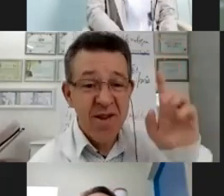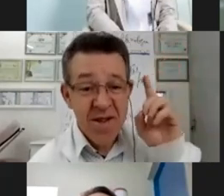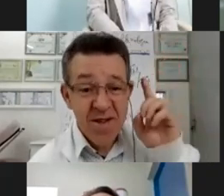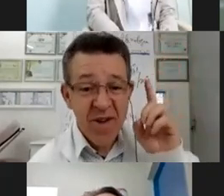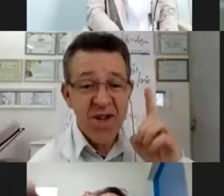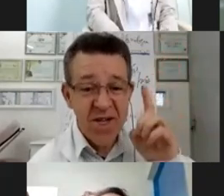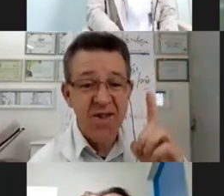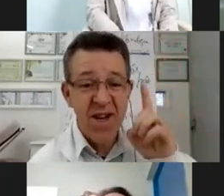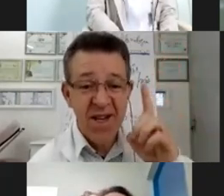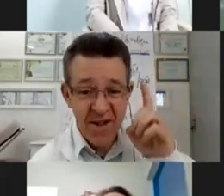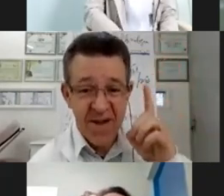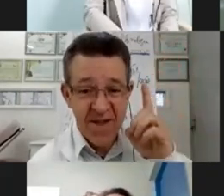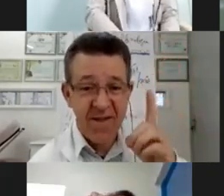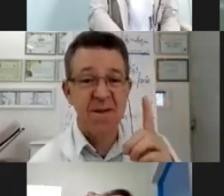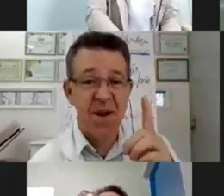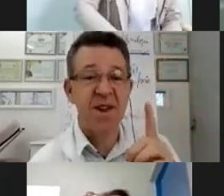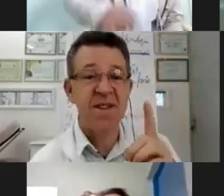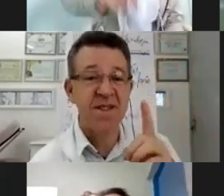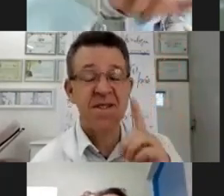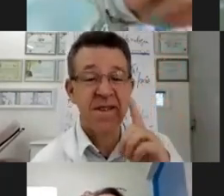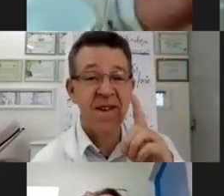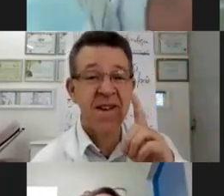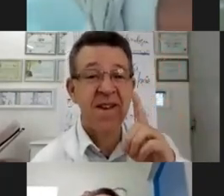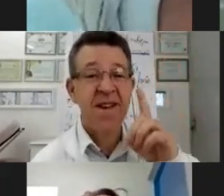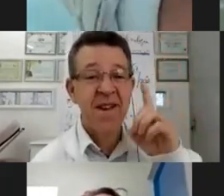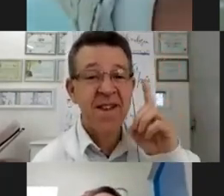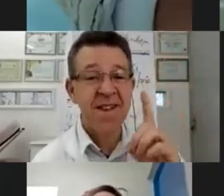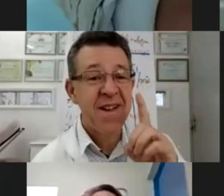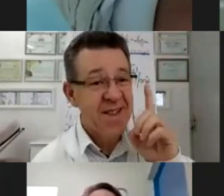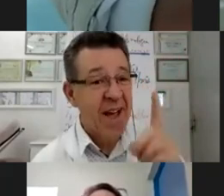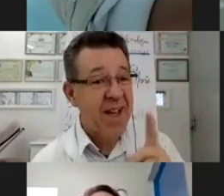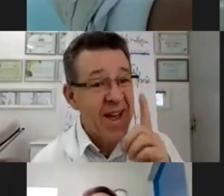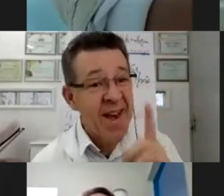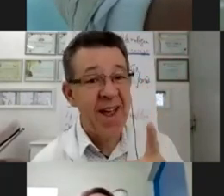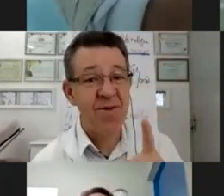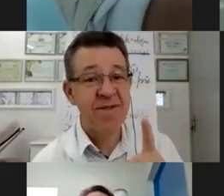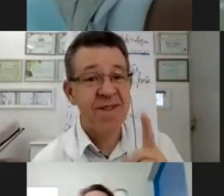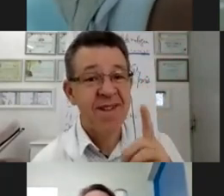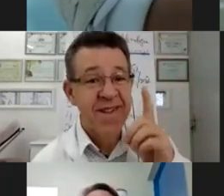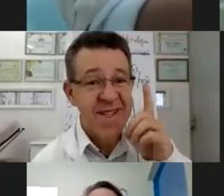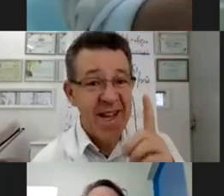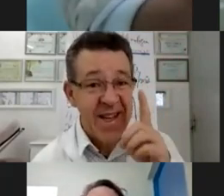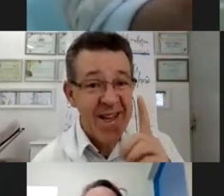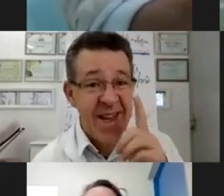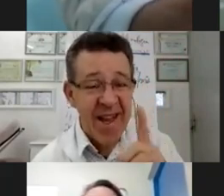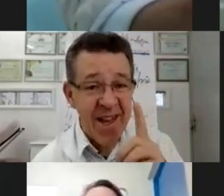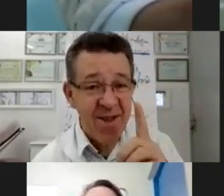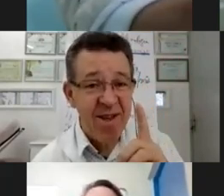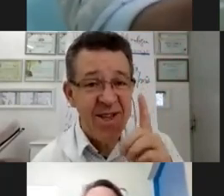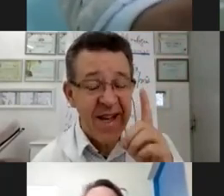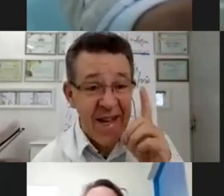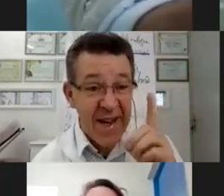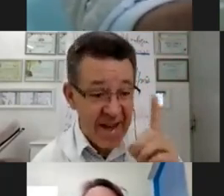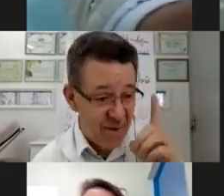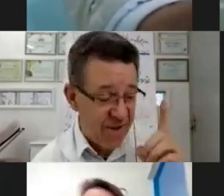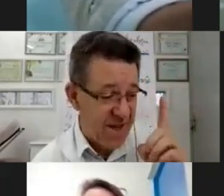Vocês não estão achando que ele está querendo fazer inveja para nós? Uma inveja muito. Está querendo. E muito. Está querendo.